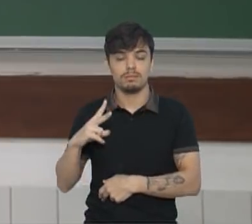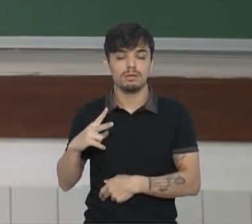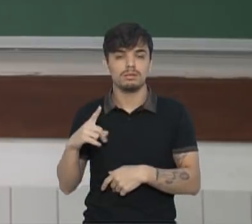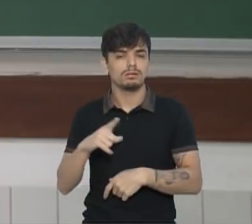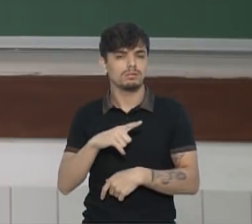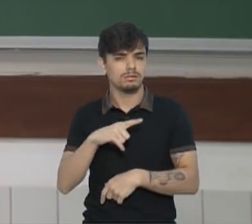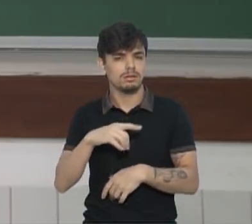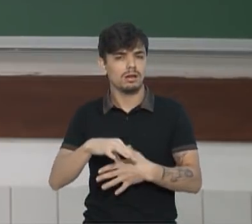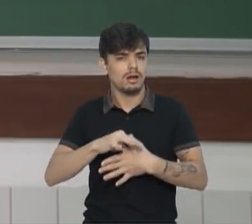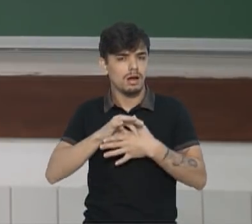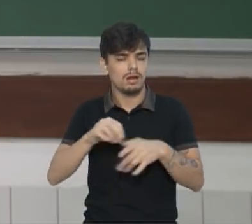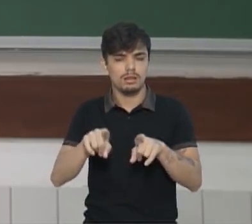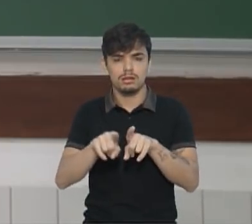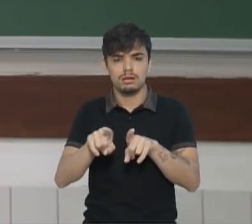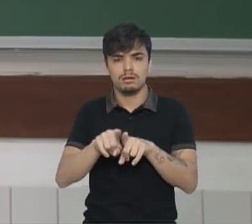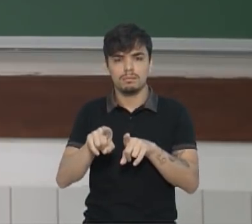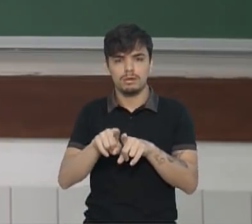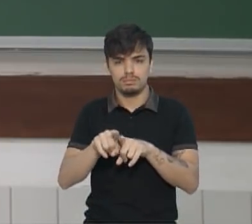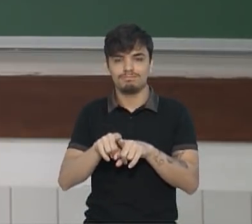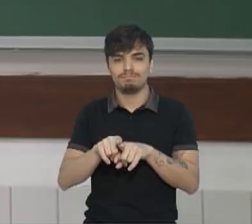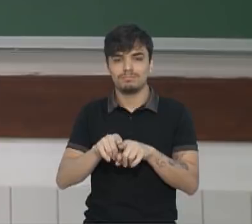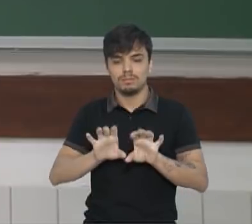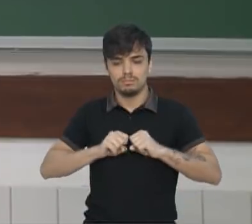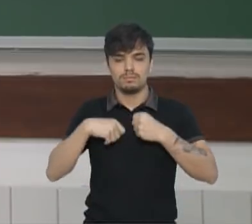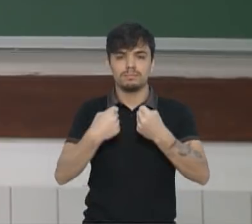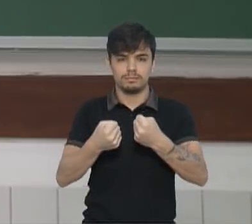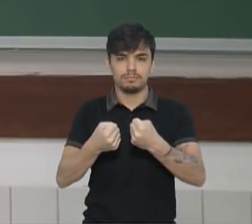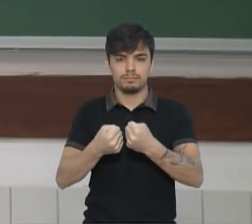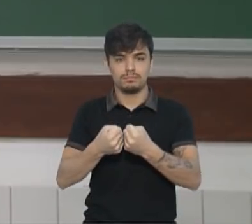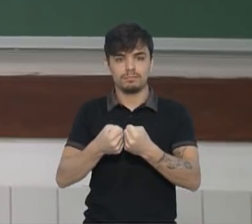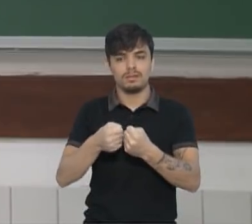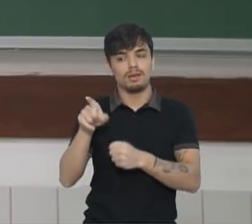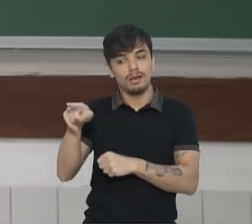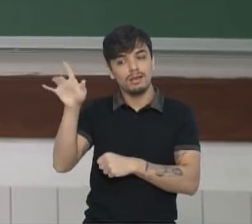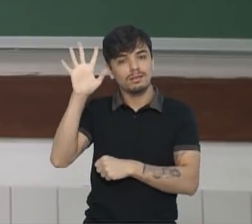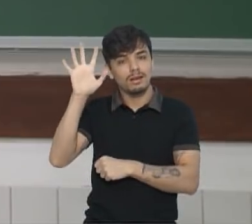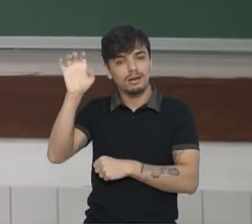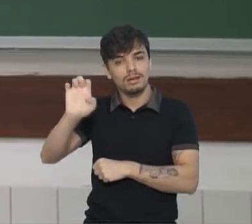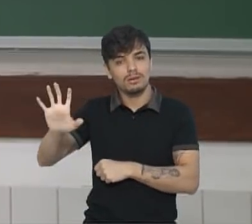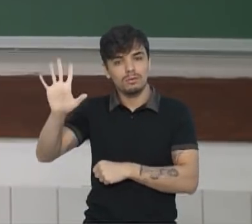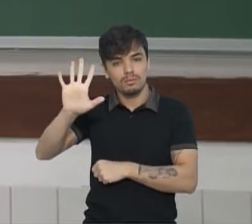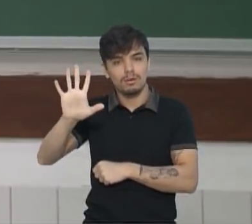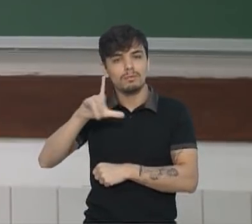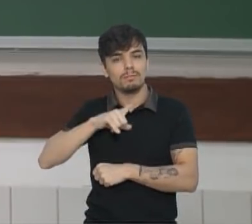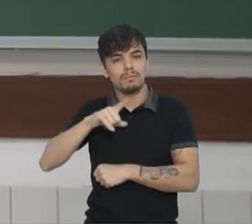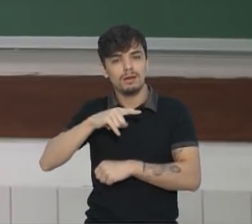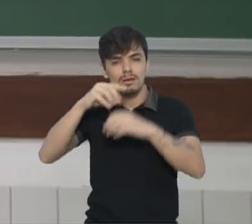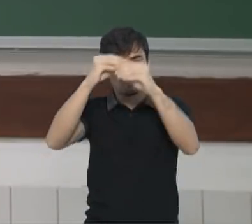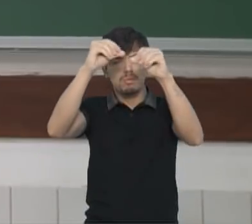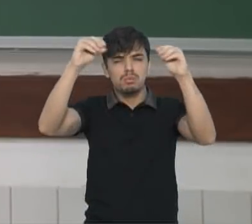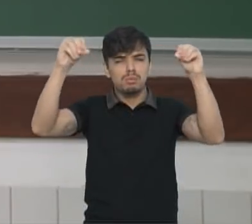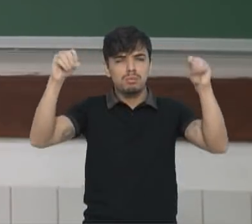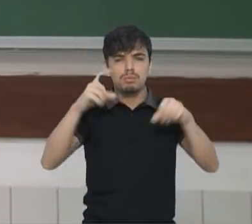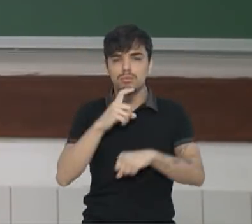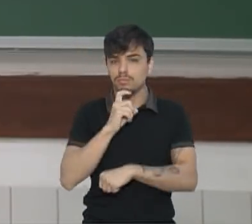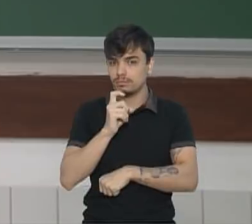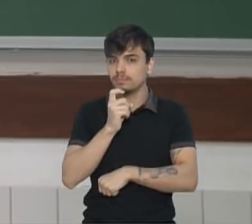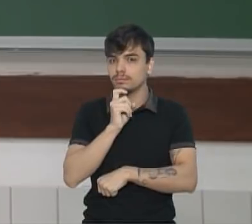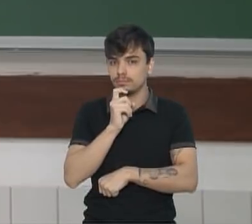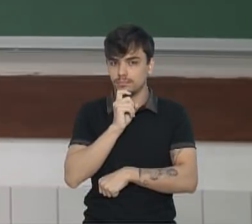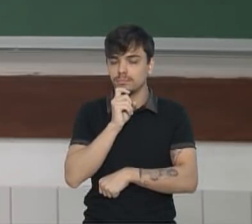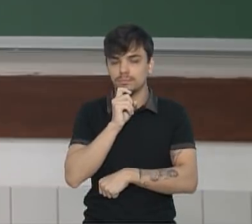Carne ajuda a eliminar o frio. Você tem que imaginar que eles estão na Europa, eles pegavam neve, pegavam tempos de estiagem, tempos sem... Então, quer dizer,